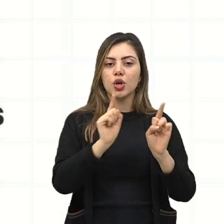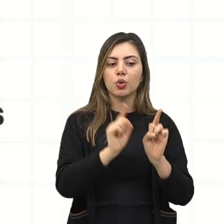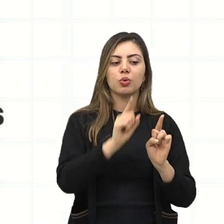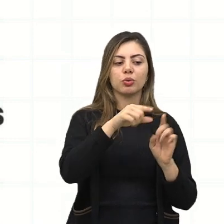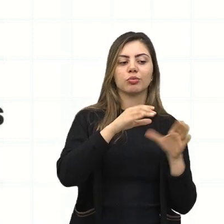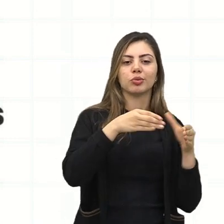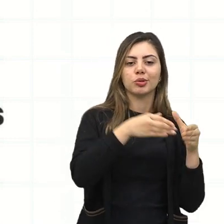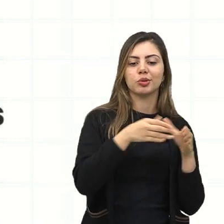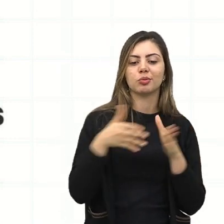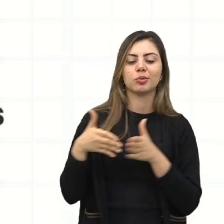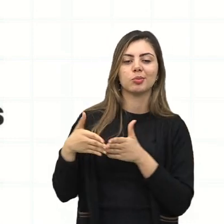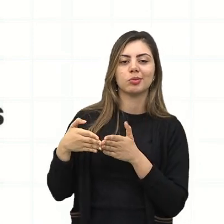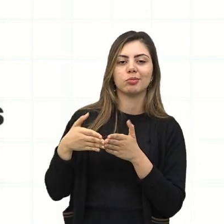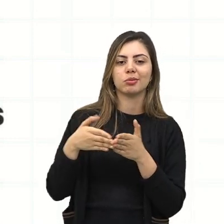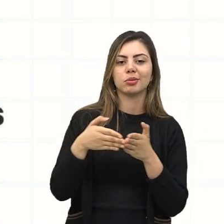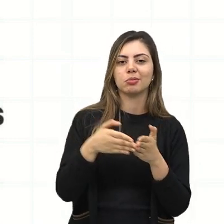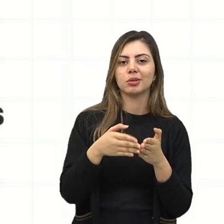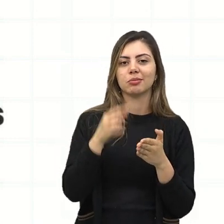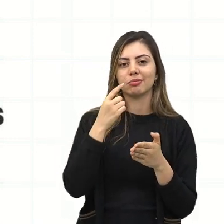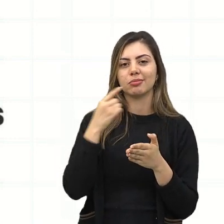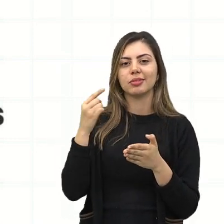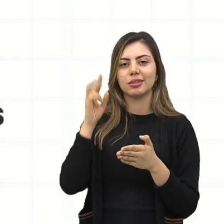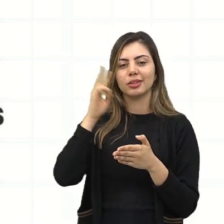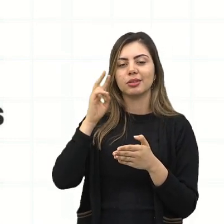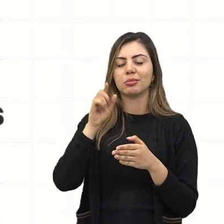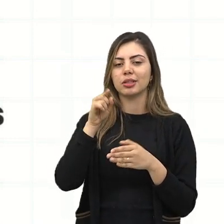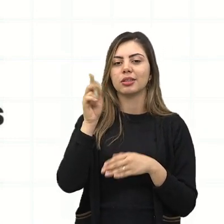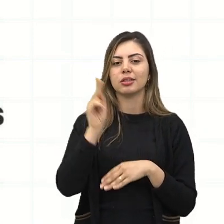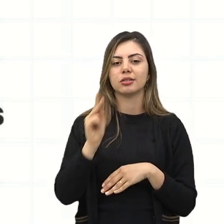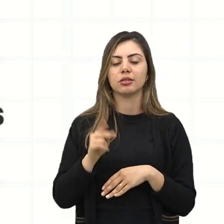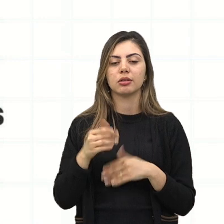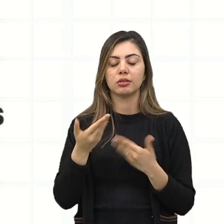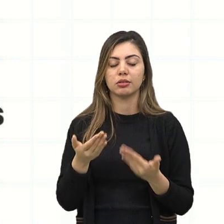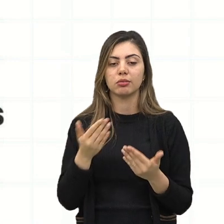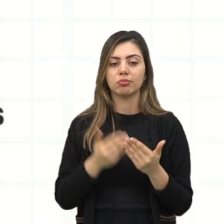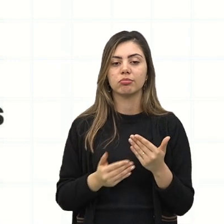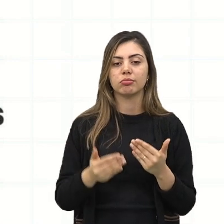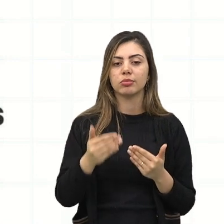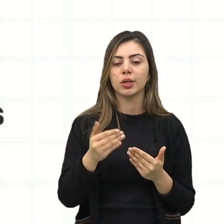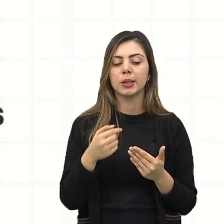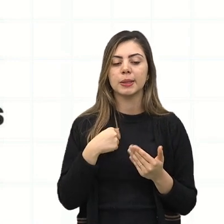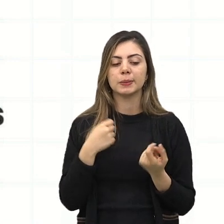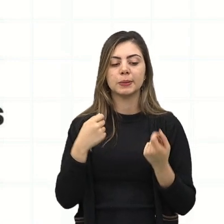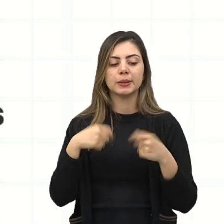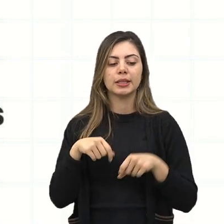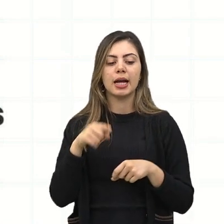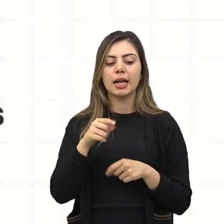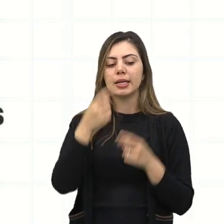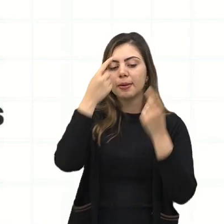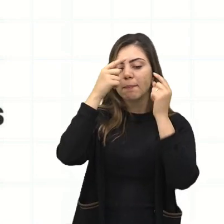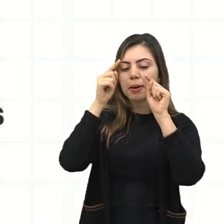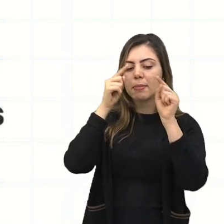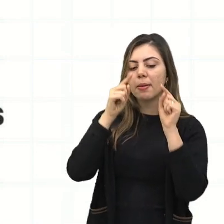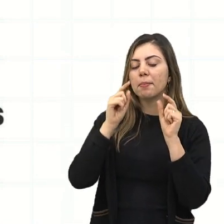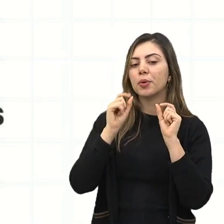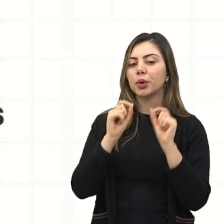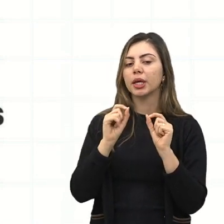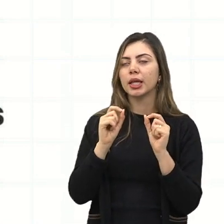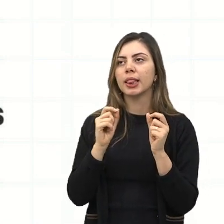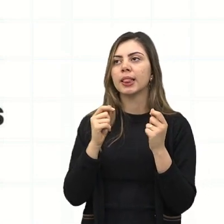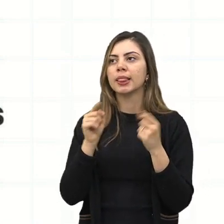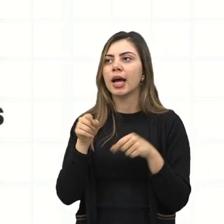os exploradores que eu observei e pensar, beleza, a partir disso, o que eu posso transformar, o que eu tenho de real e o que eu